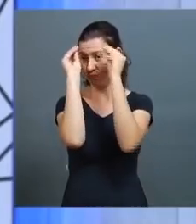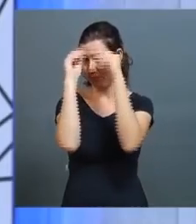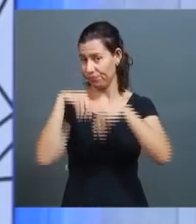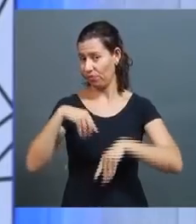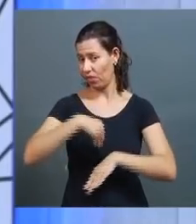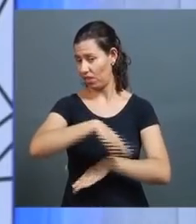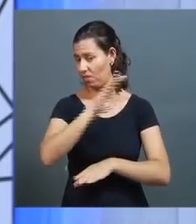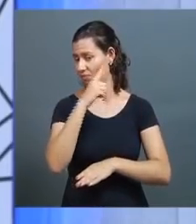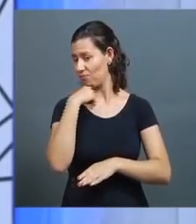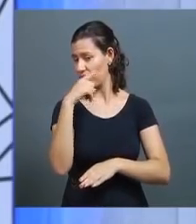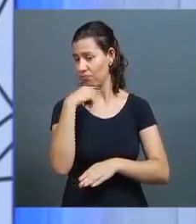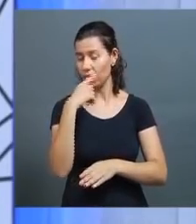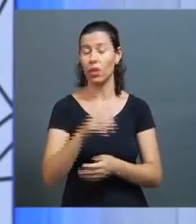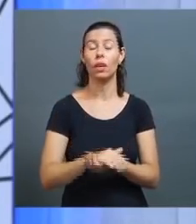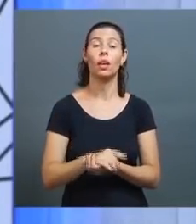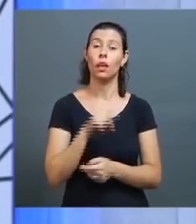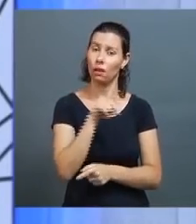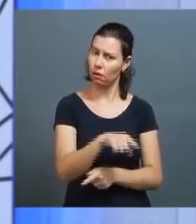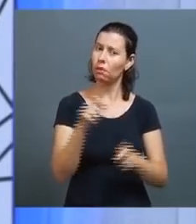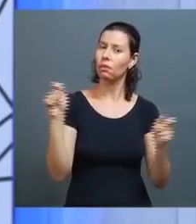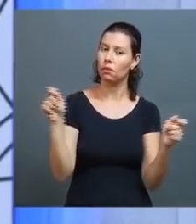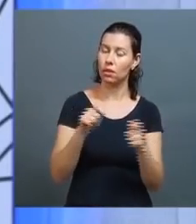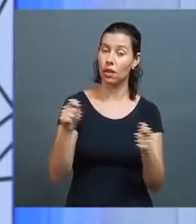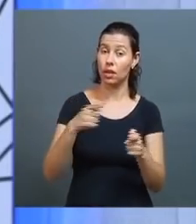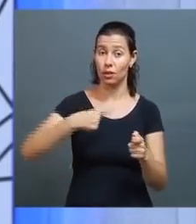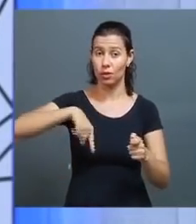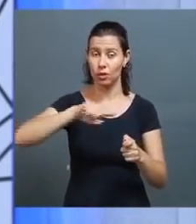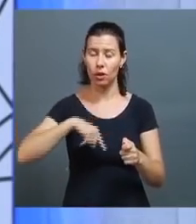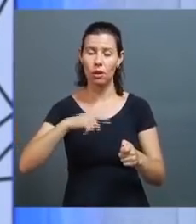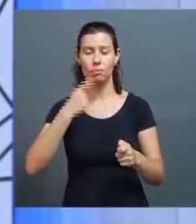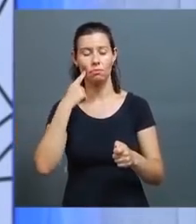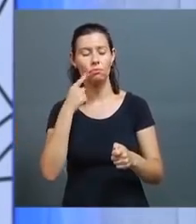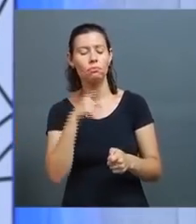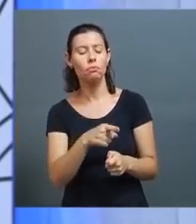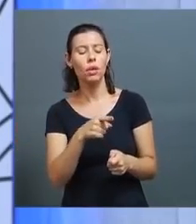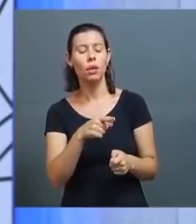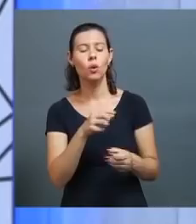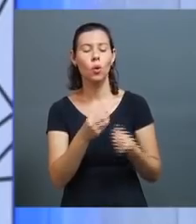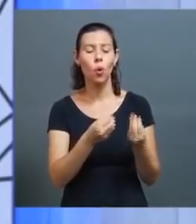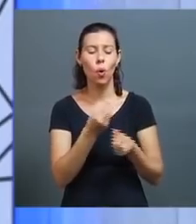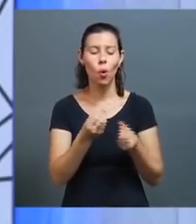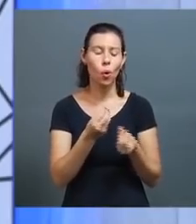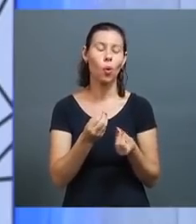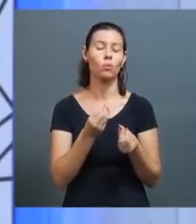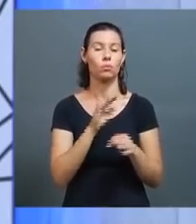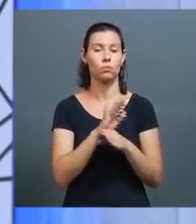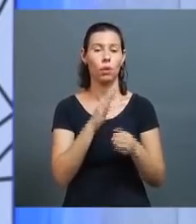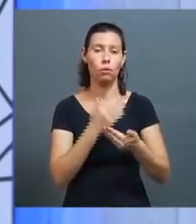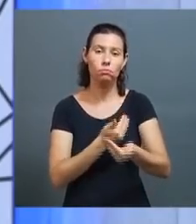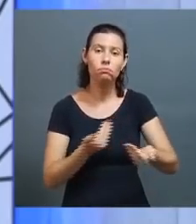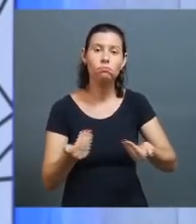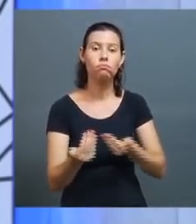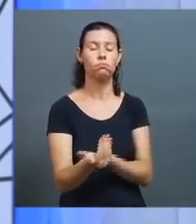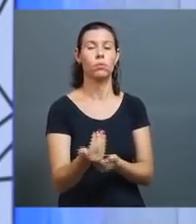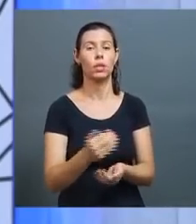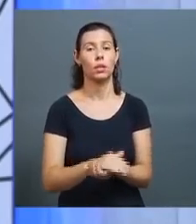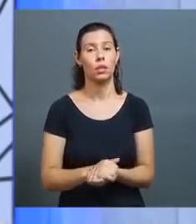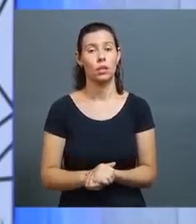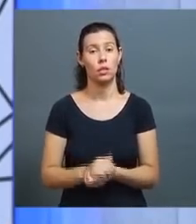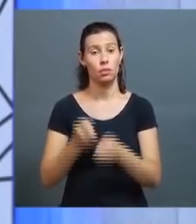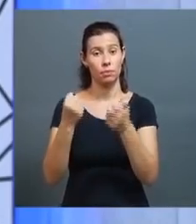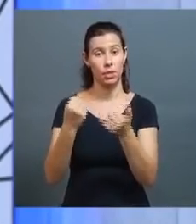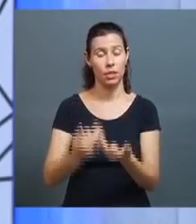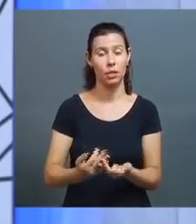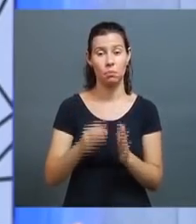aluno. O aluno pode, desde que a gente encontre o caminho para fazer essa mediação. O grande desafio para nós é que não existe